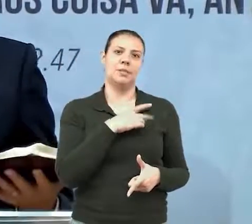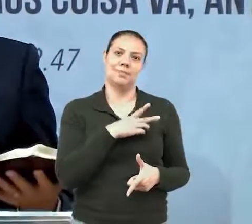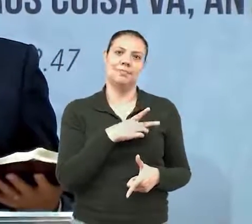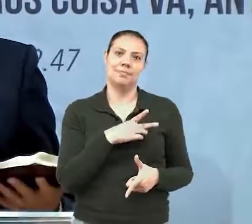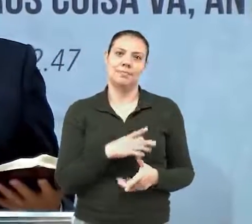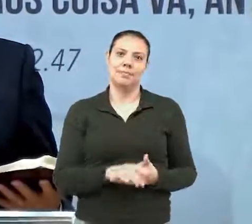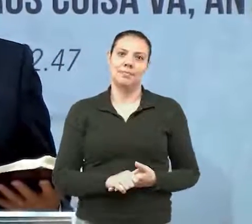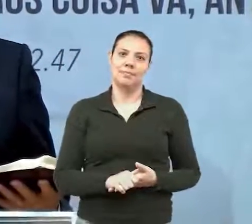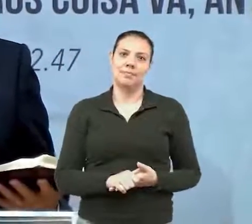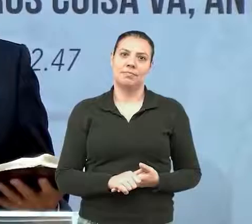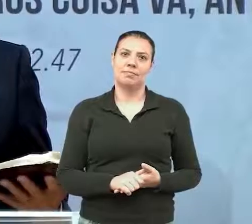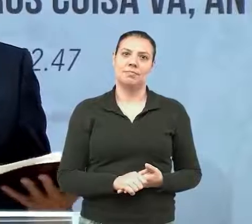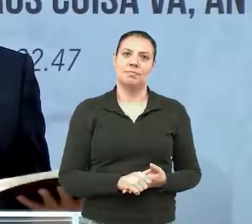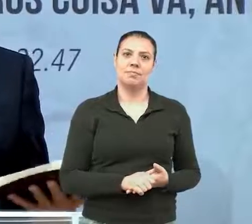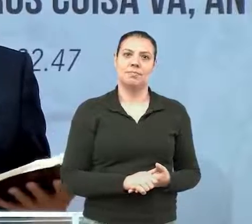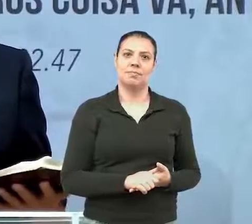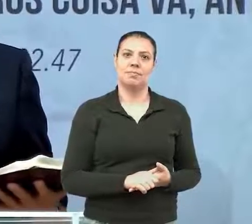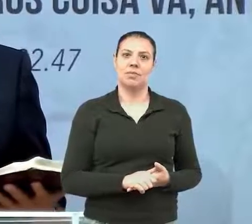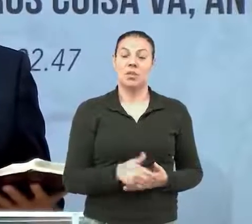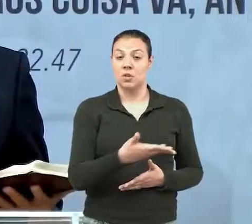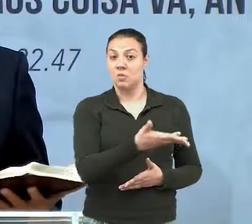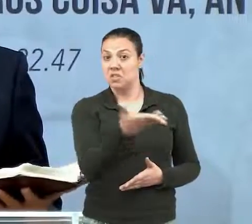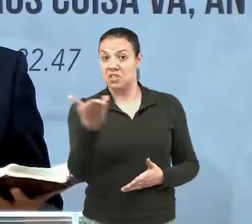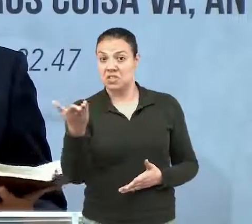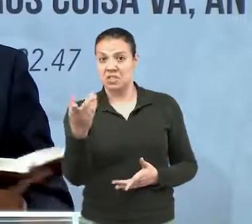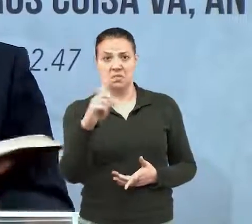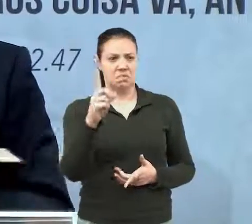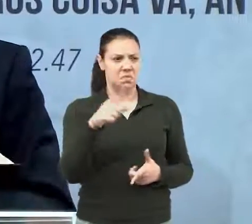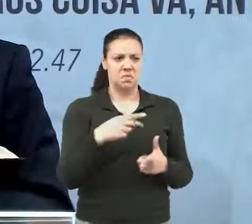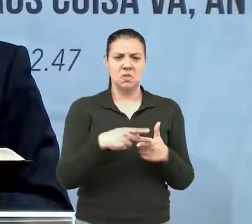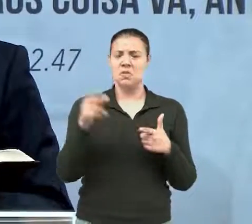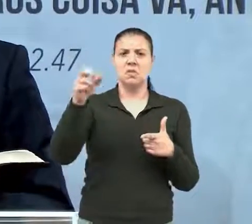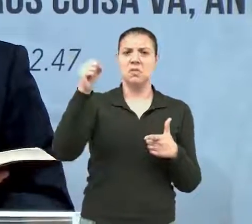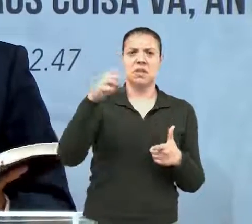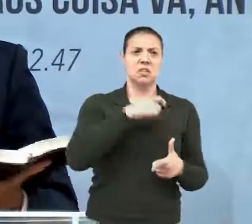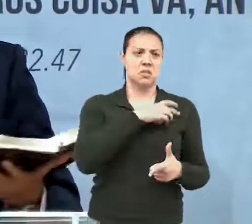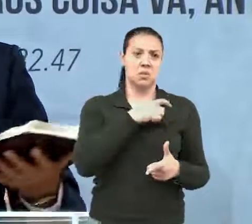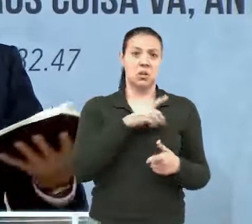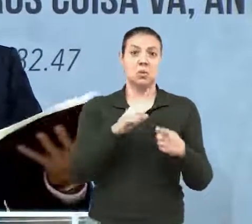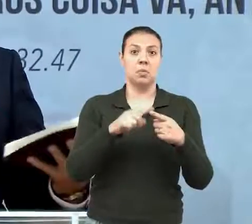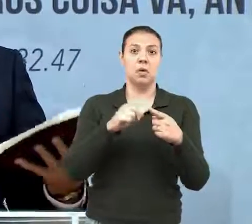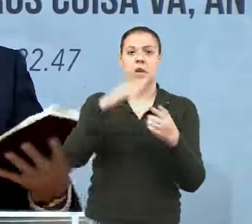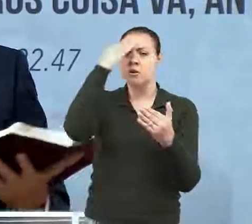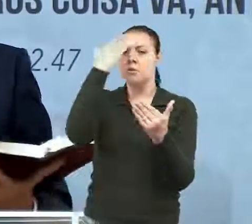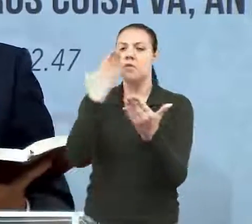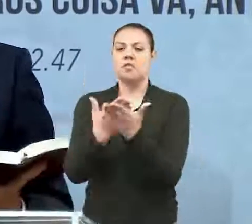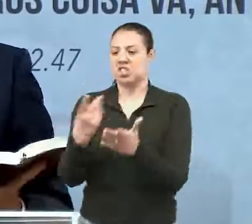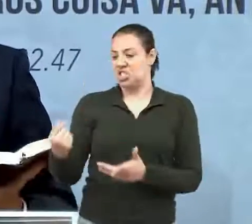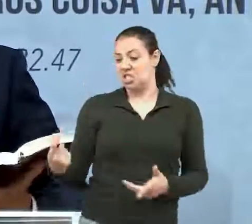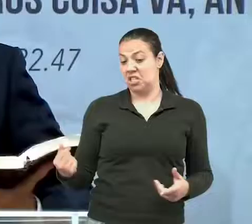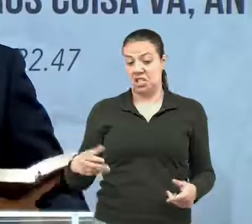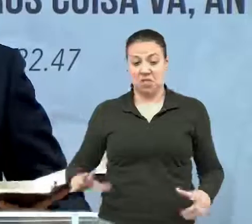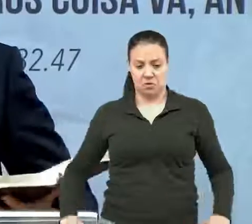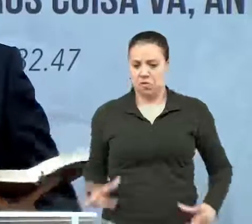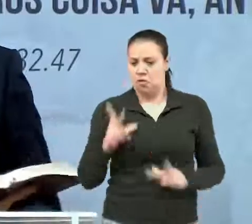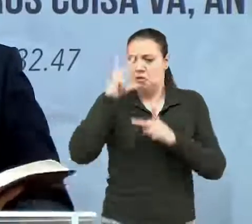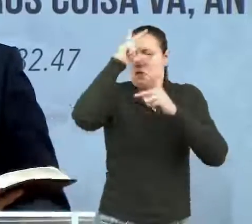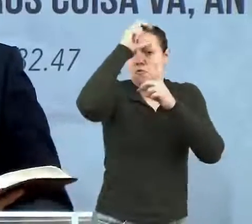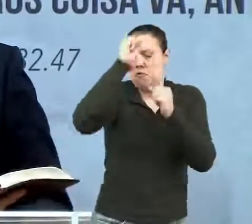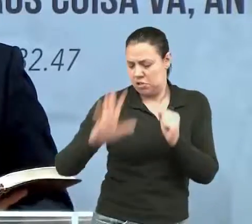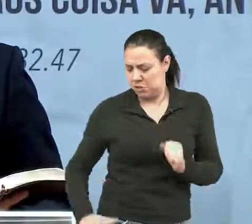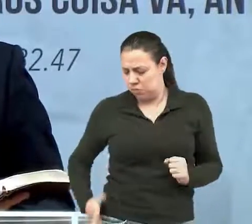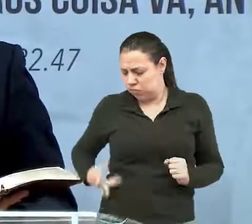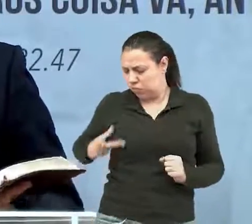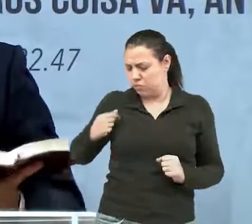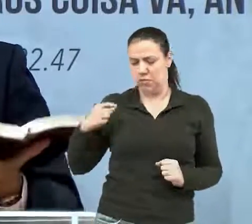Você não vence o medo porque você confia no seu dinheiro, ou porque você confia na sua força, ou porque você confia na sua influência, ou porque você confia na